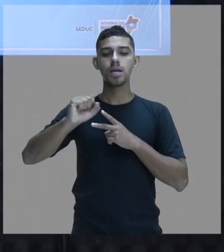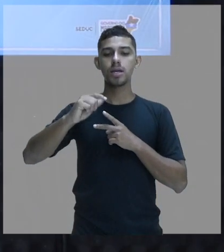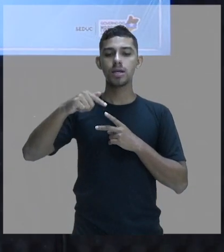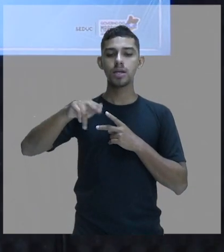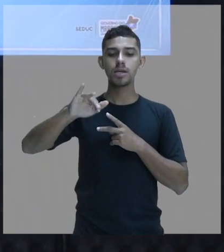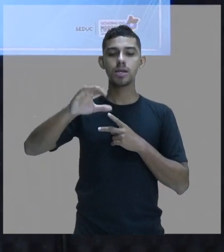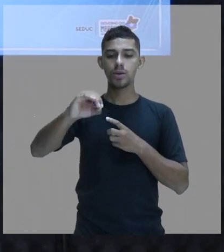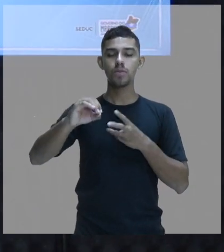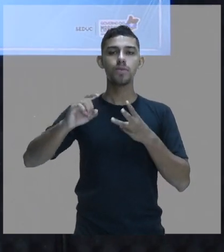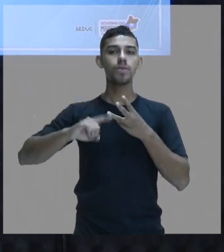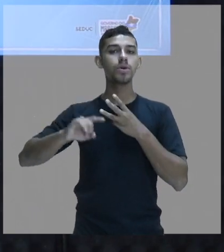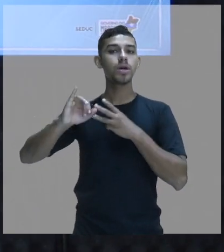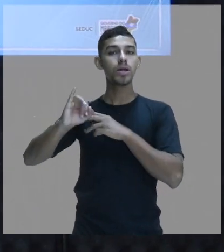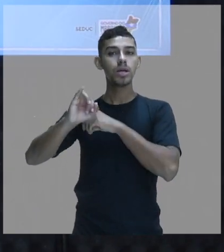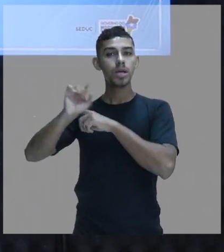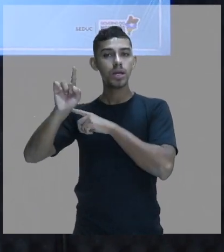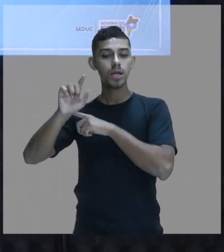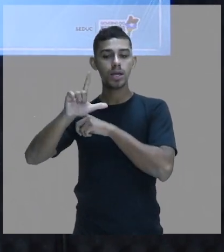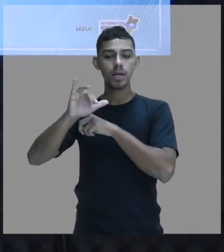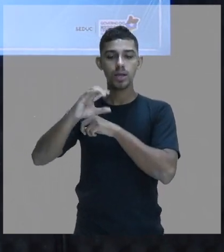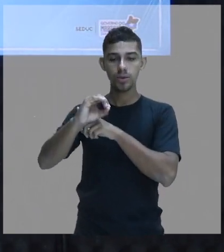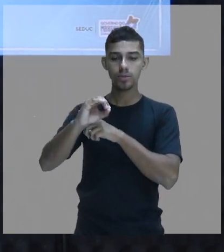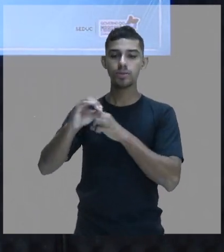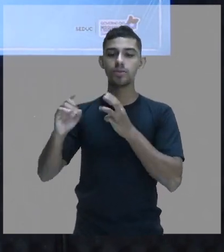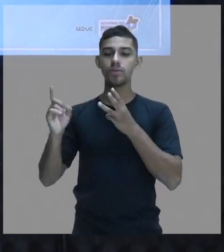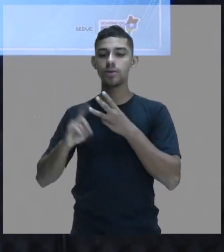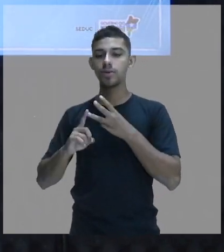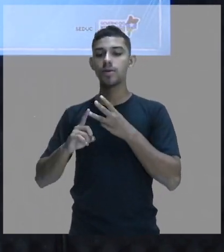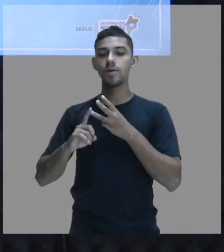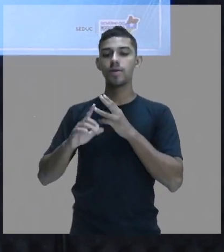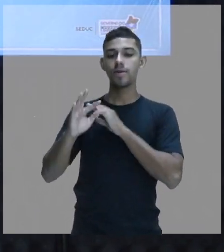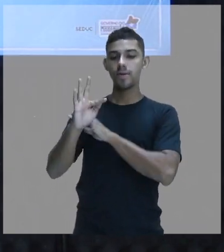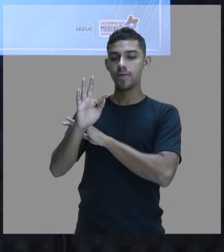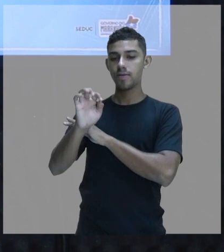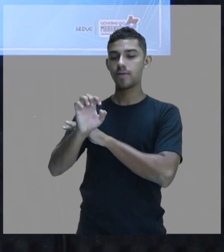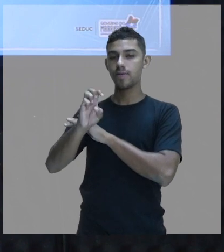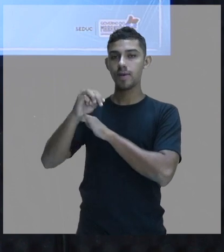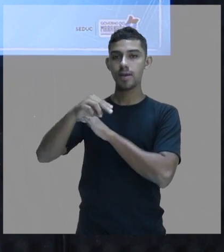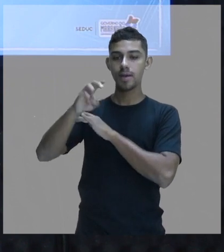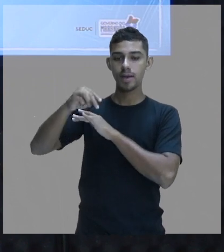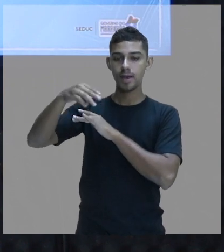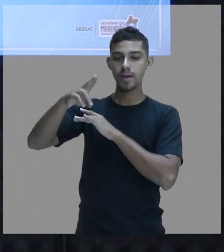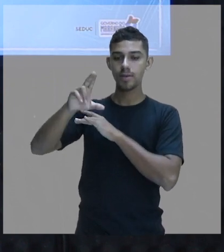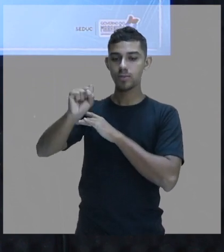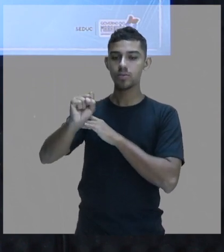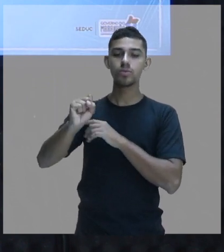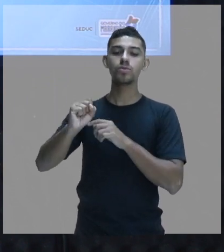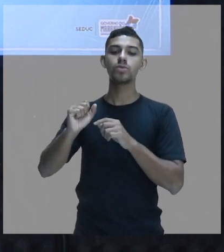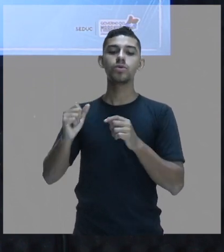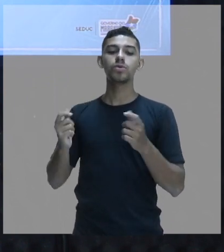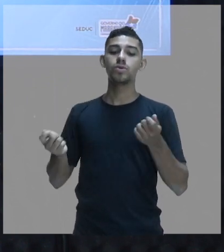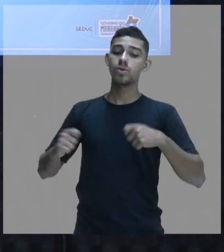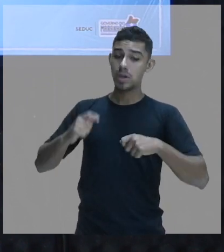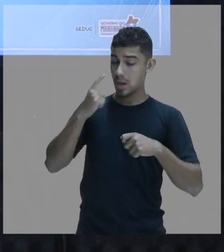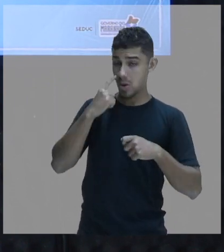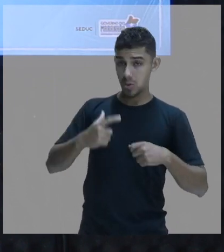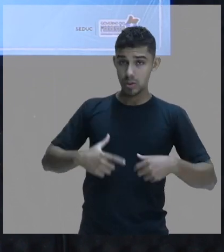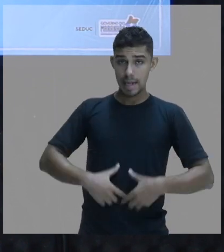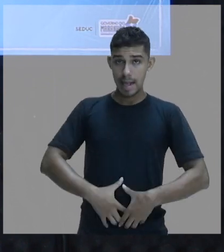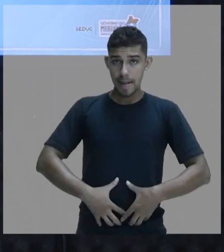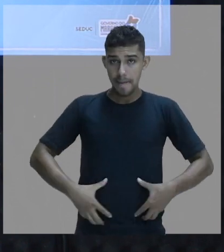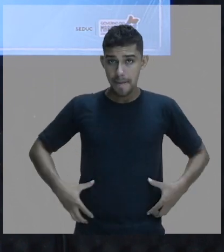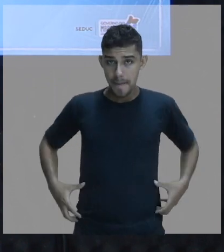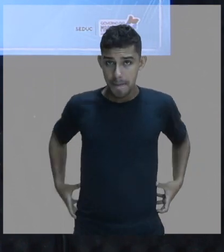pubis, isquio e íleo, eles fundem um osso só, que é o osso ilíaco, que muitos conhecem como o osso da bacia, por